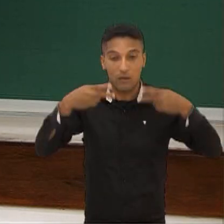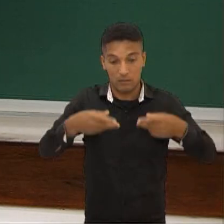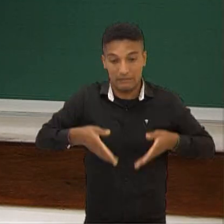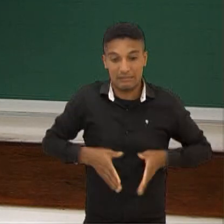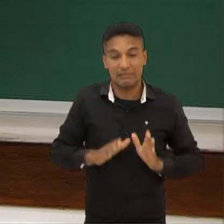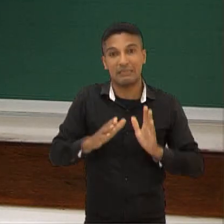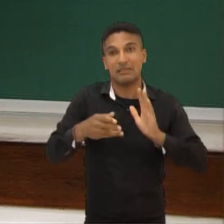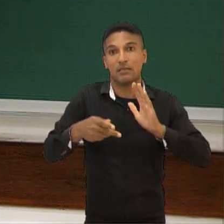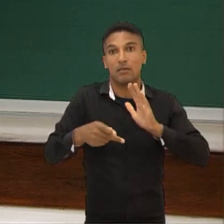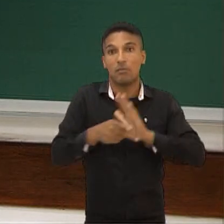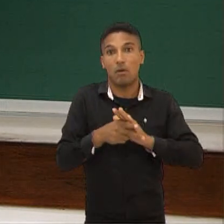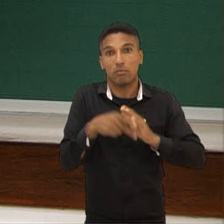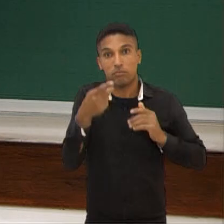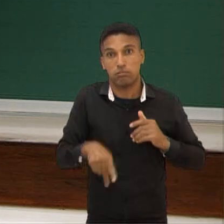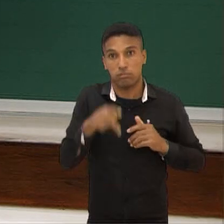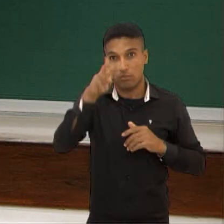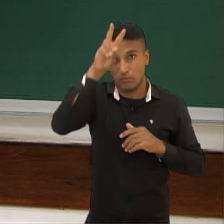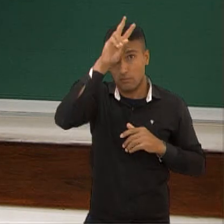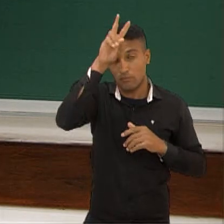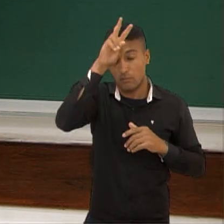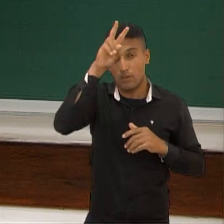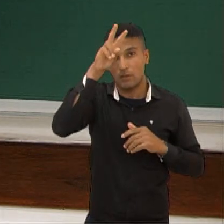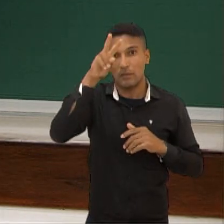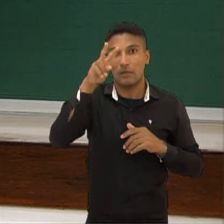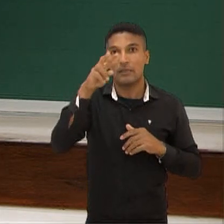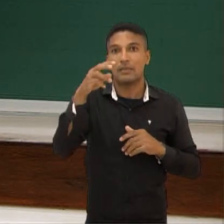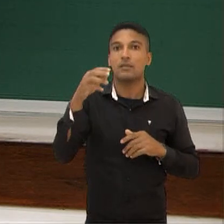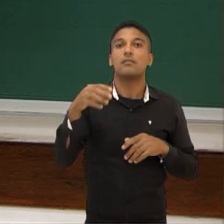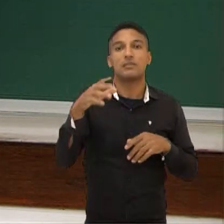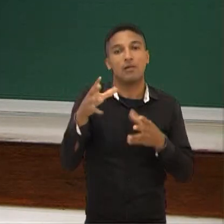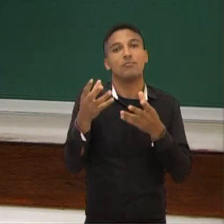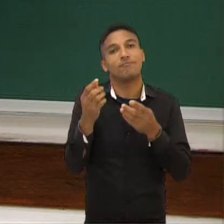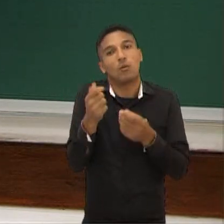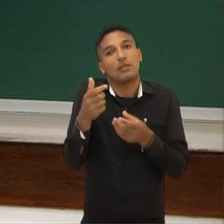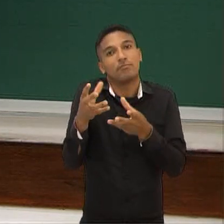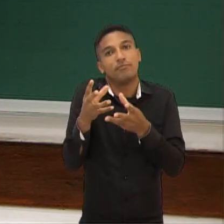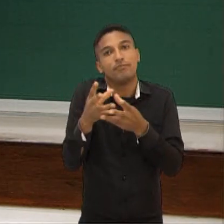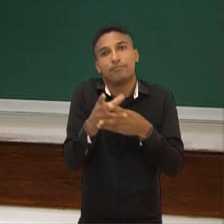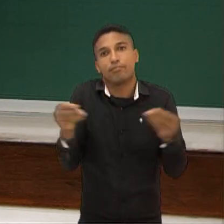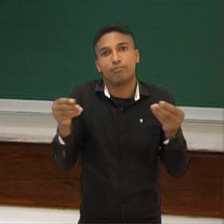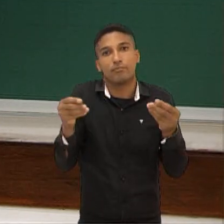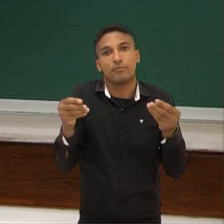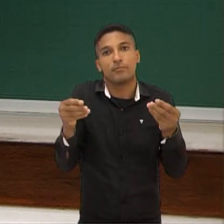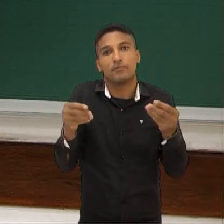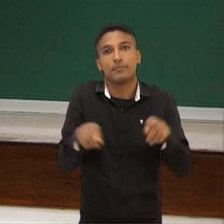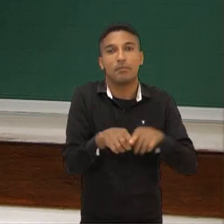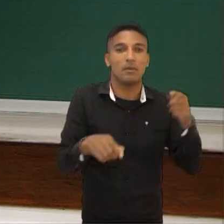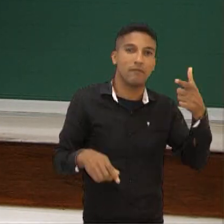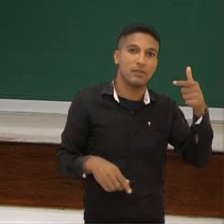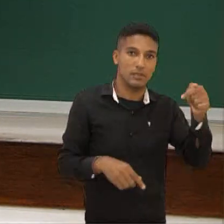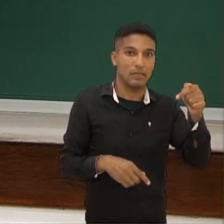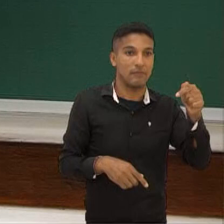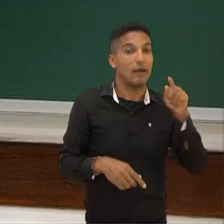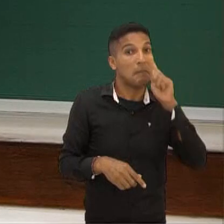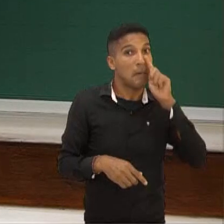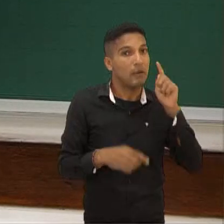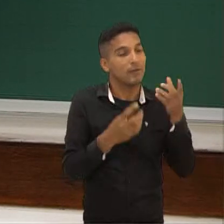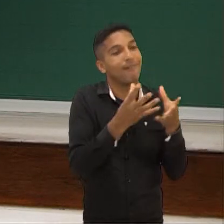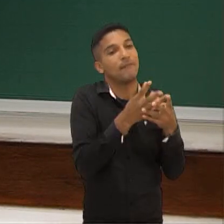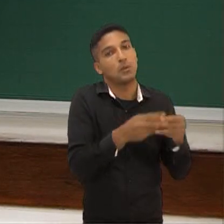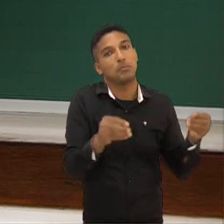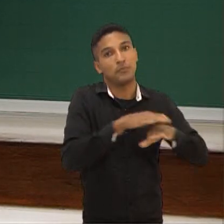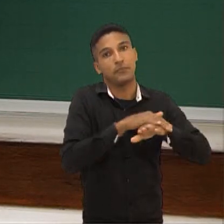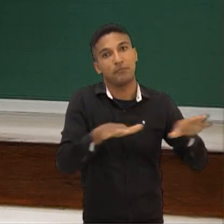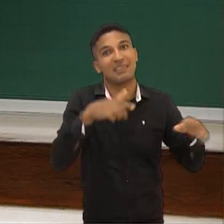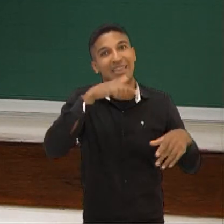que 27 das que sobreviveram ainda estão ali em perigo de desaparecer. Vamos ver o que o Enem